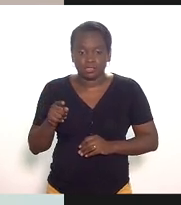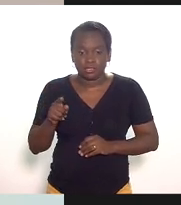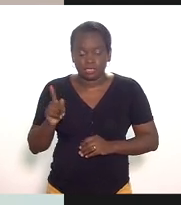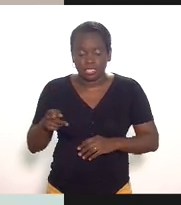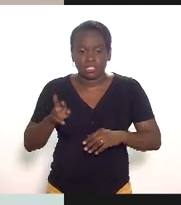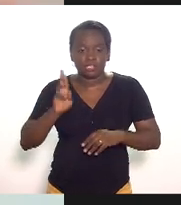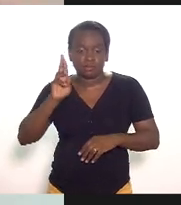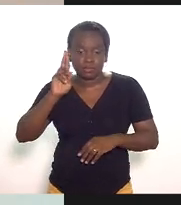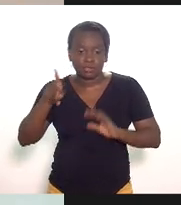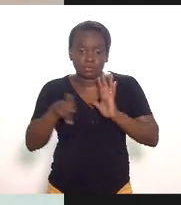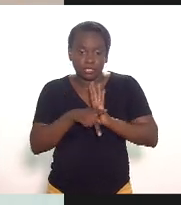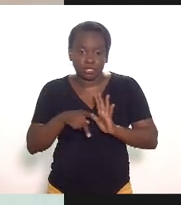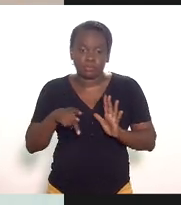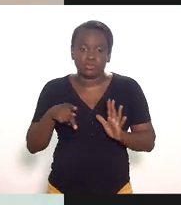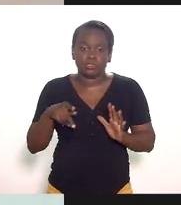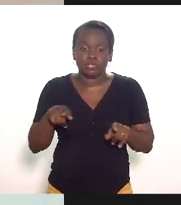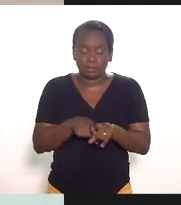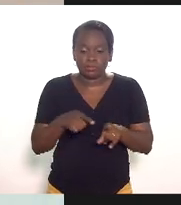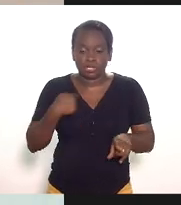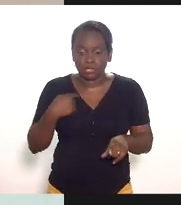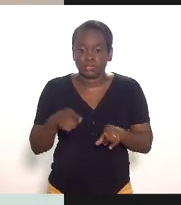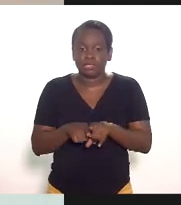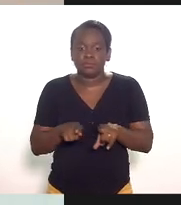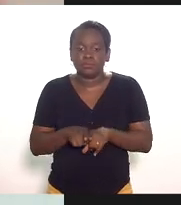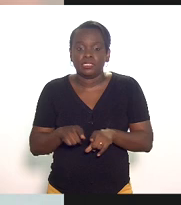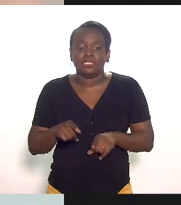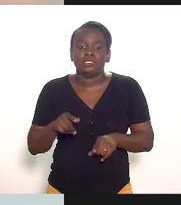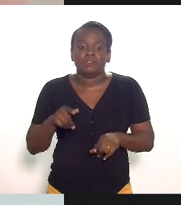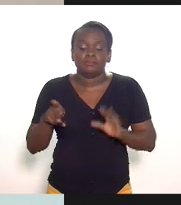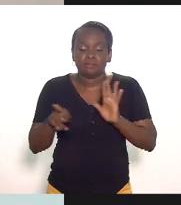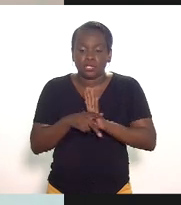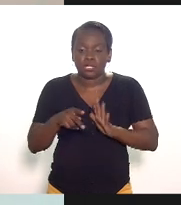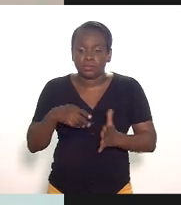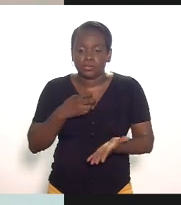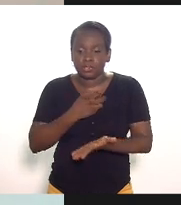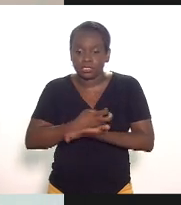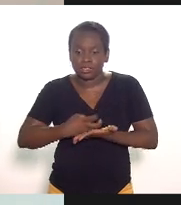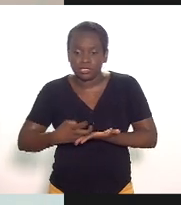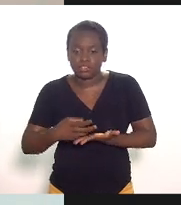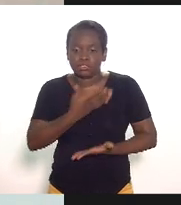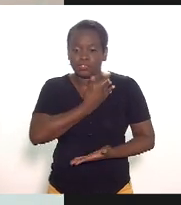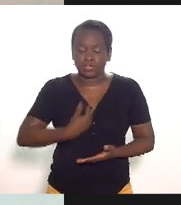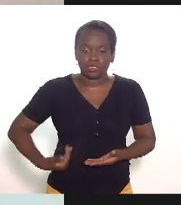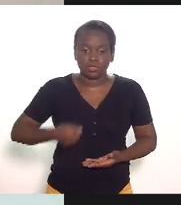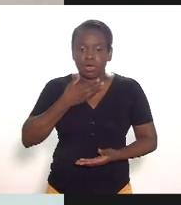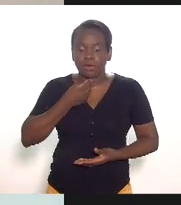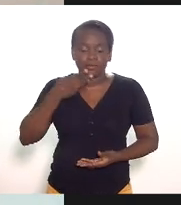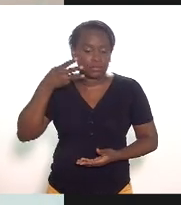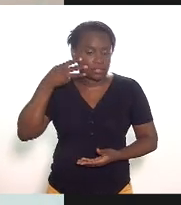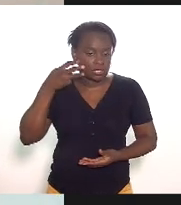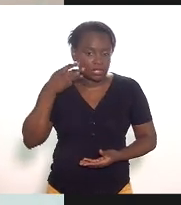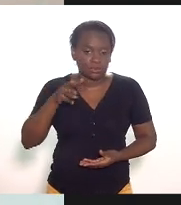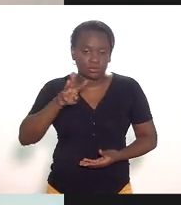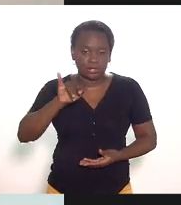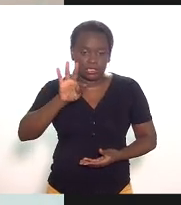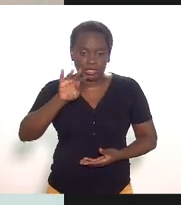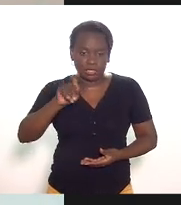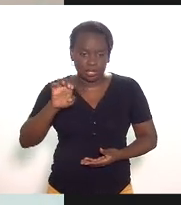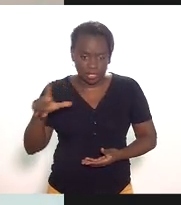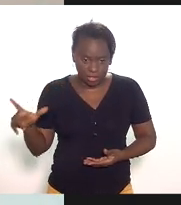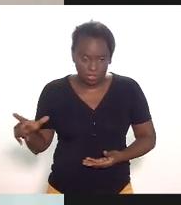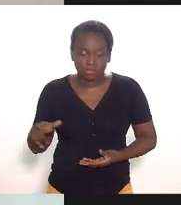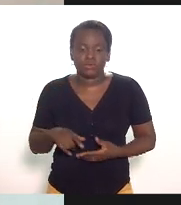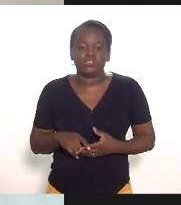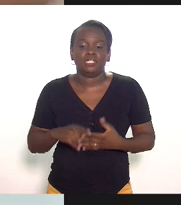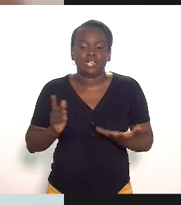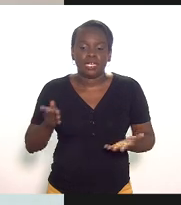como representante, não só ele, como eu também, que temos entrado no impeachment do governador Wilson, foi dada entrada pelo